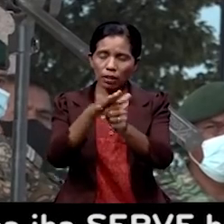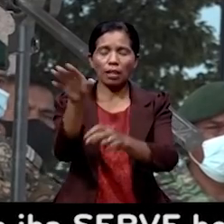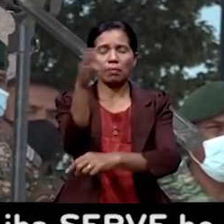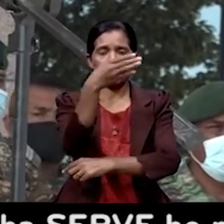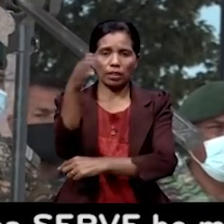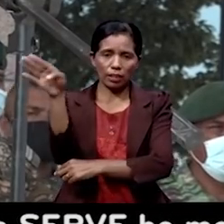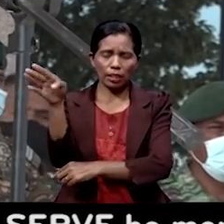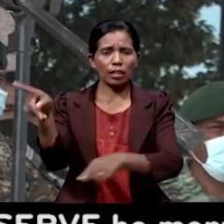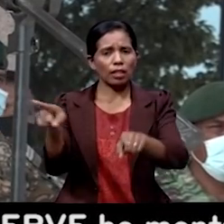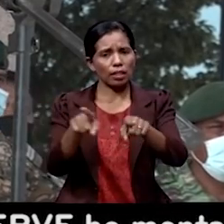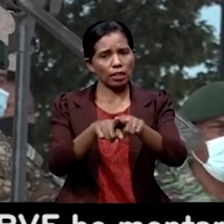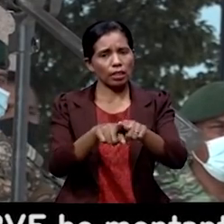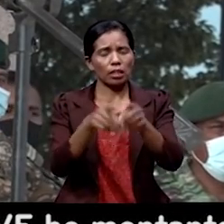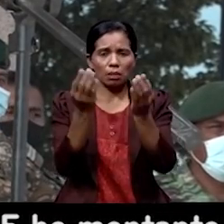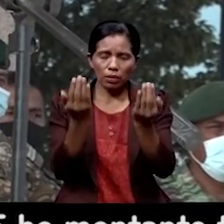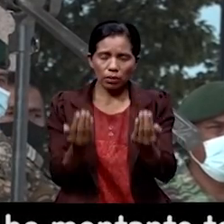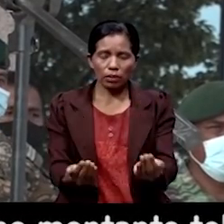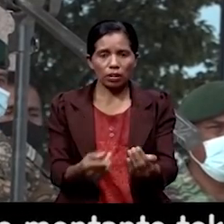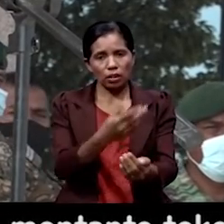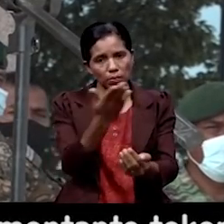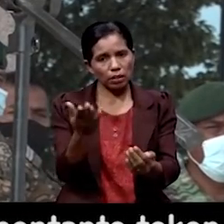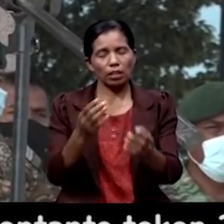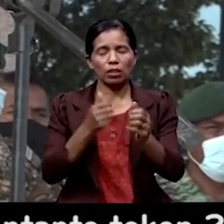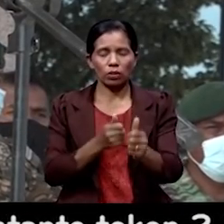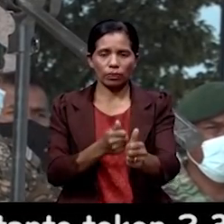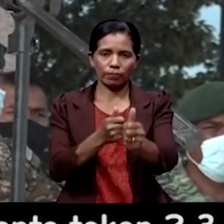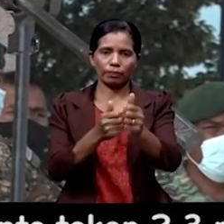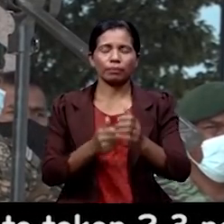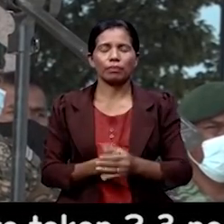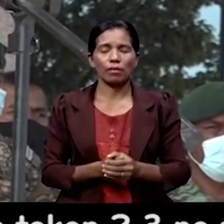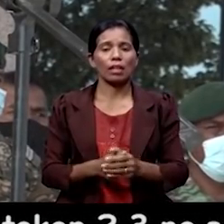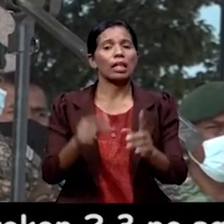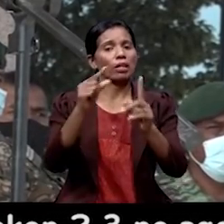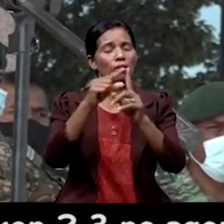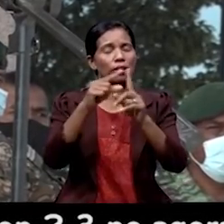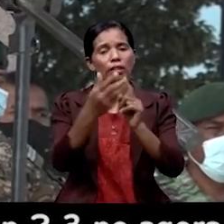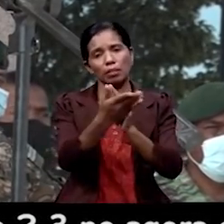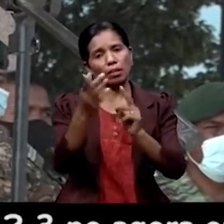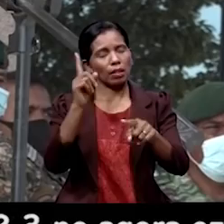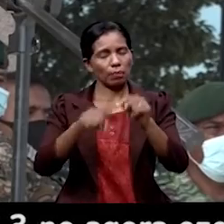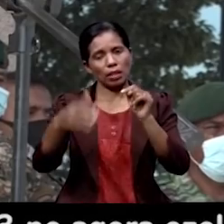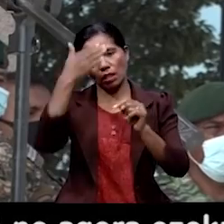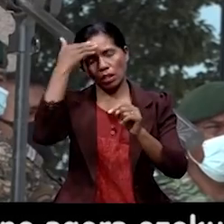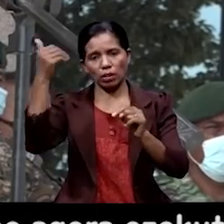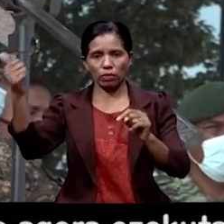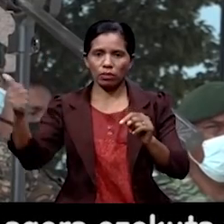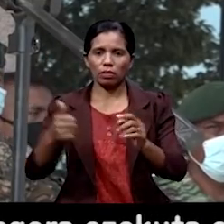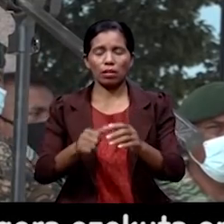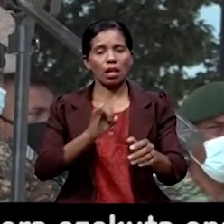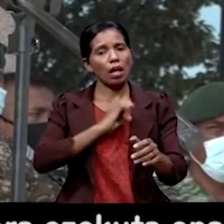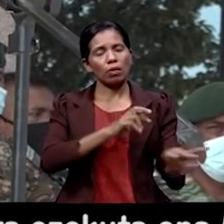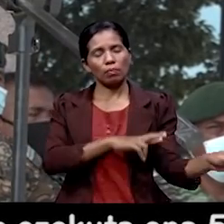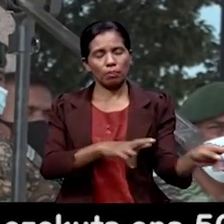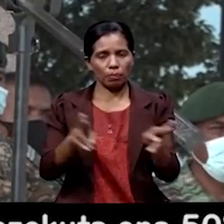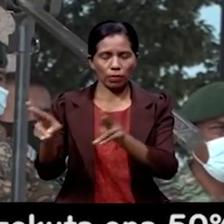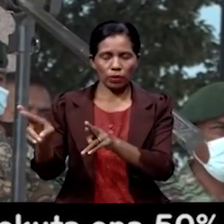lule toda. E me tem que cumprir. Lian foi ainda que me lavela a lua, mas que nem. Ao pronto,